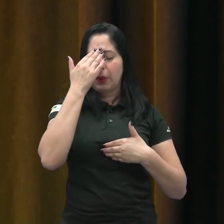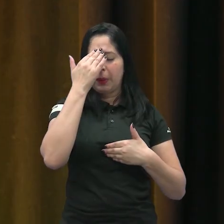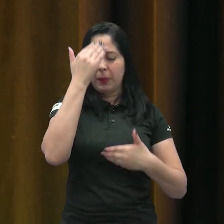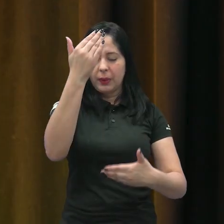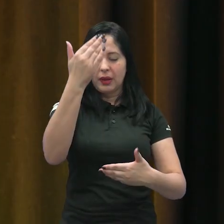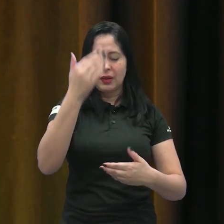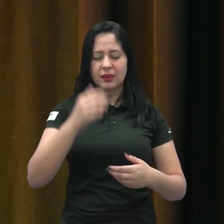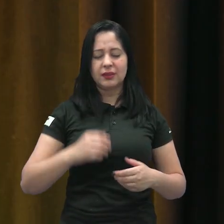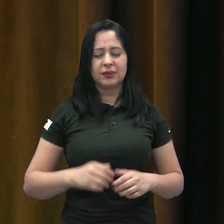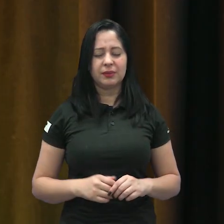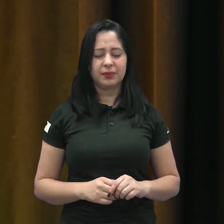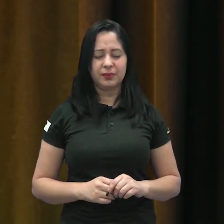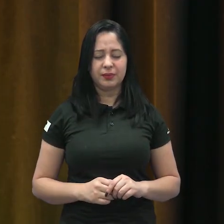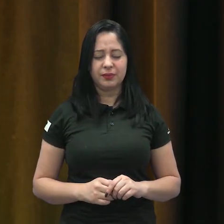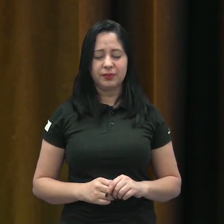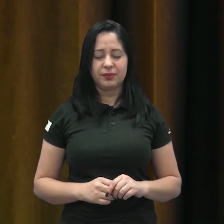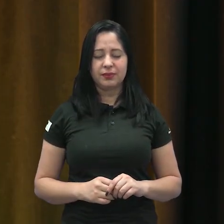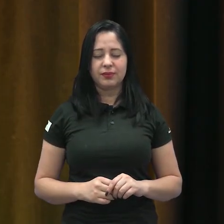Gratidão.